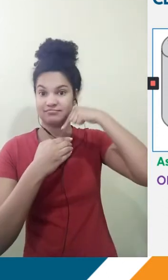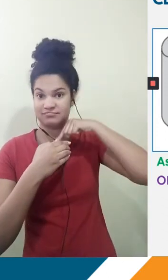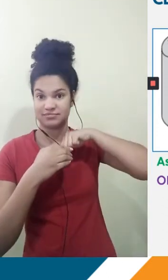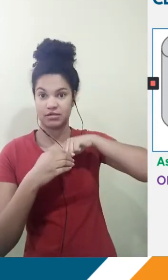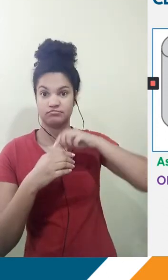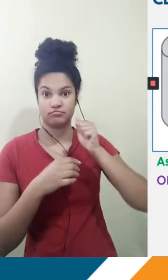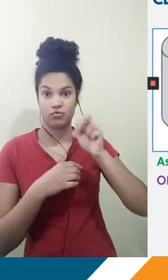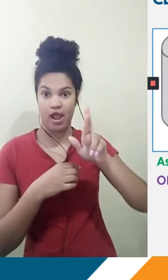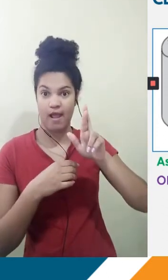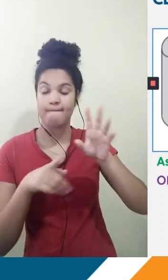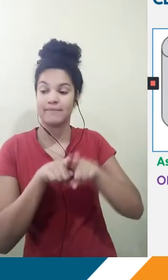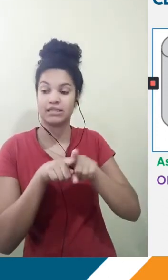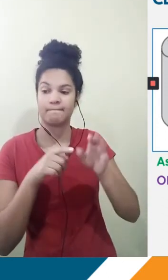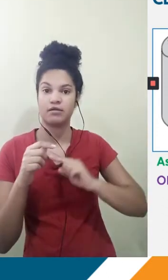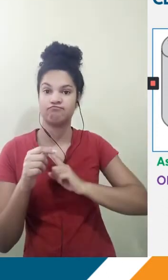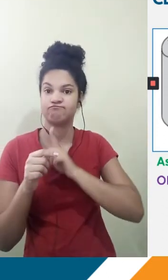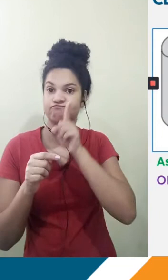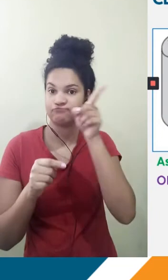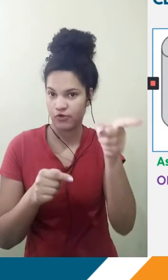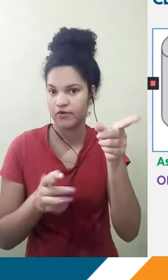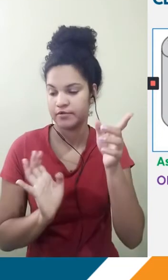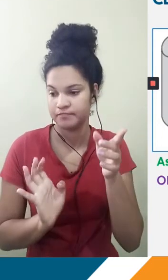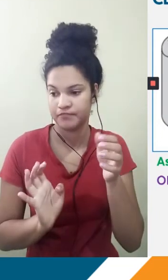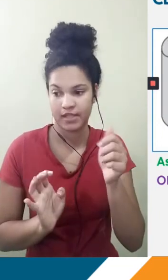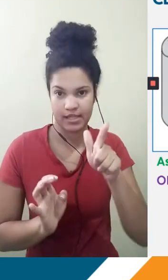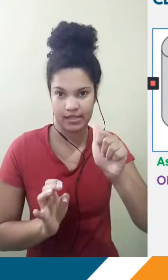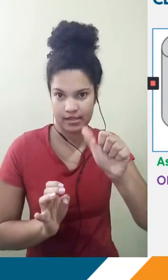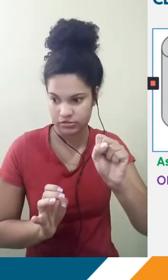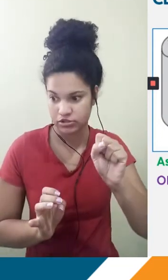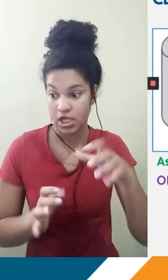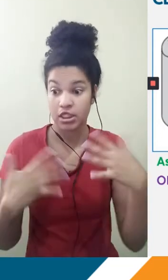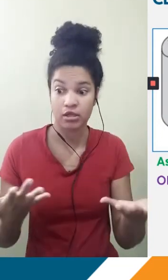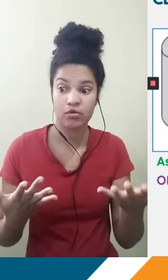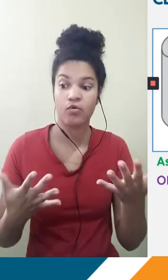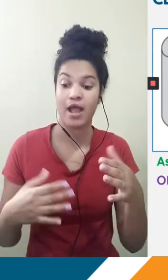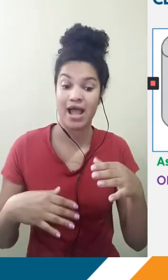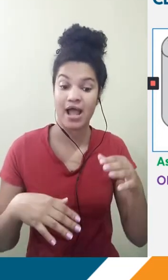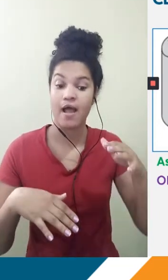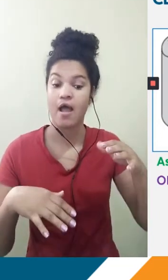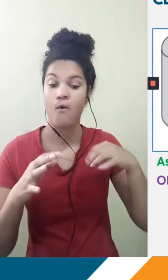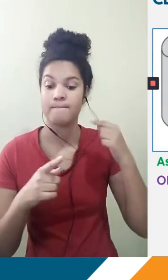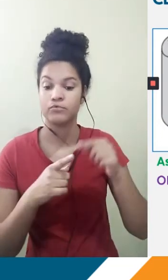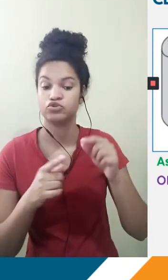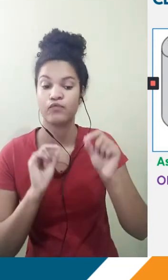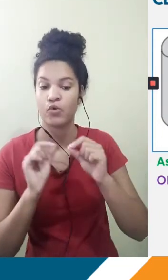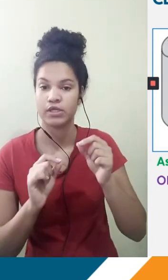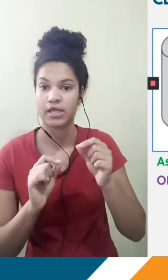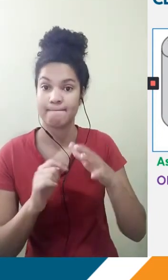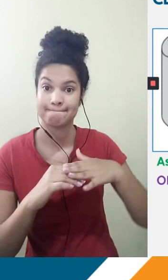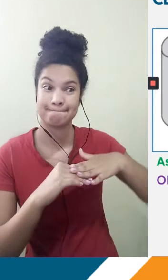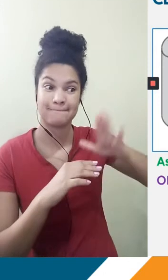concentração, ou seja, a tendência aleatória é de que mais moléculas de gás carbônico, no caso do